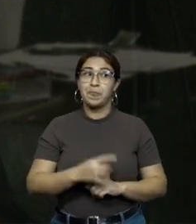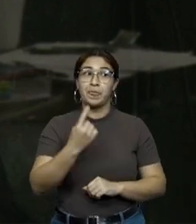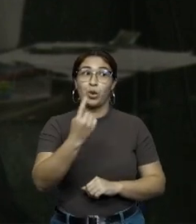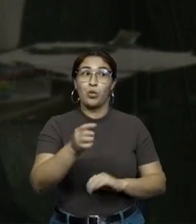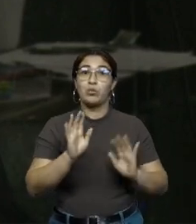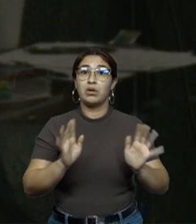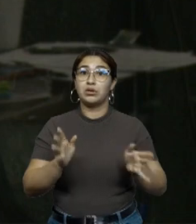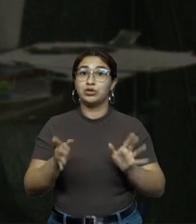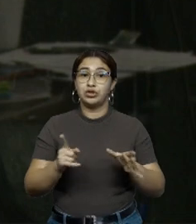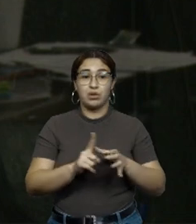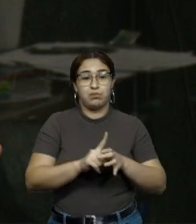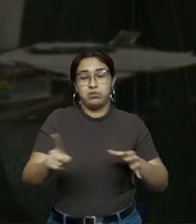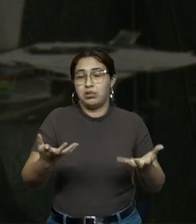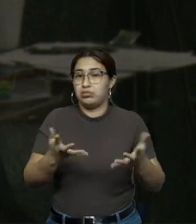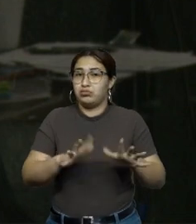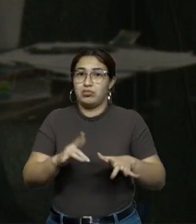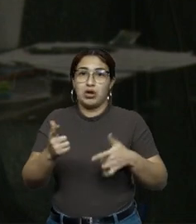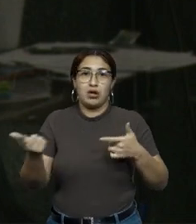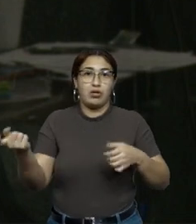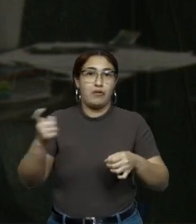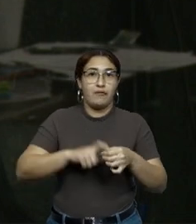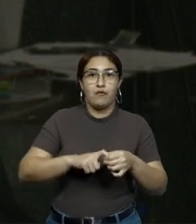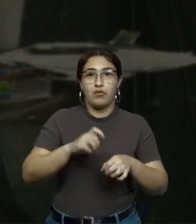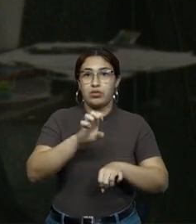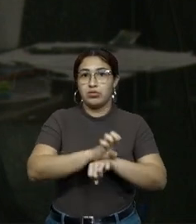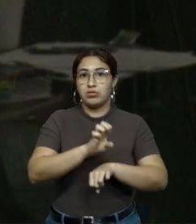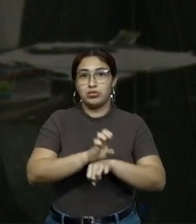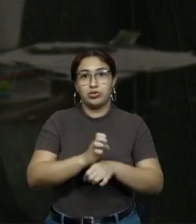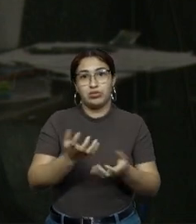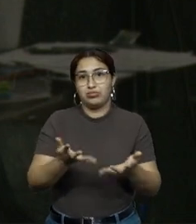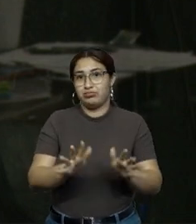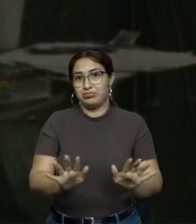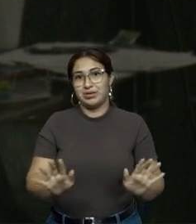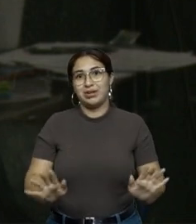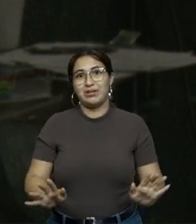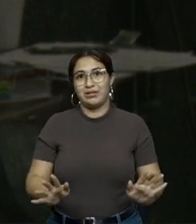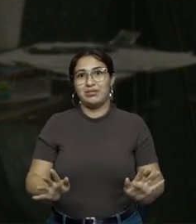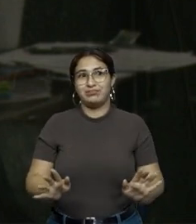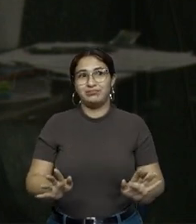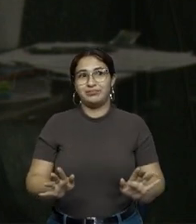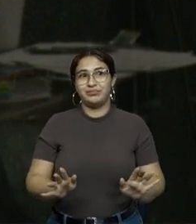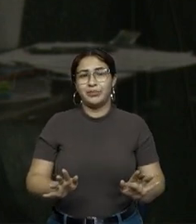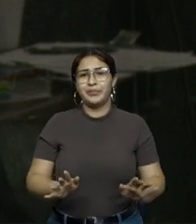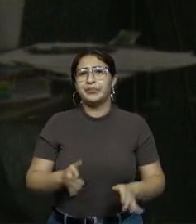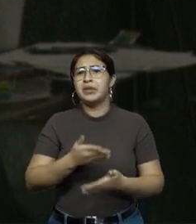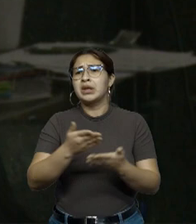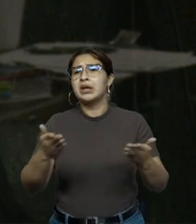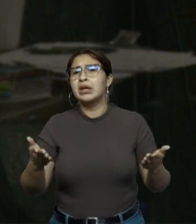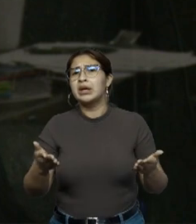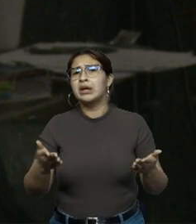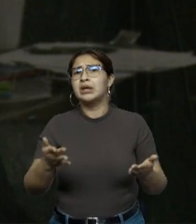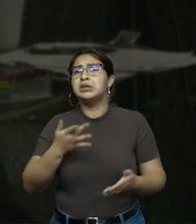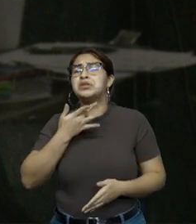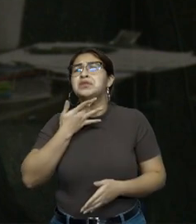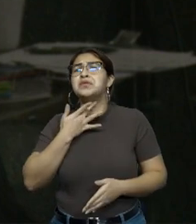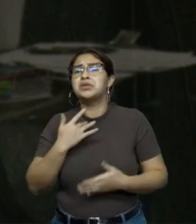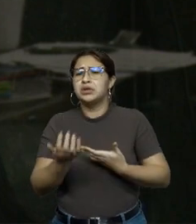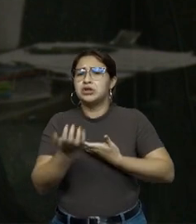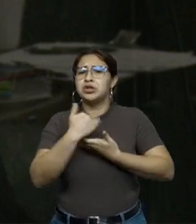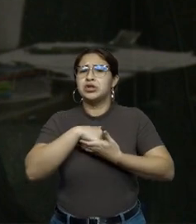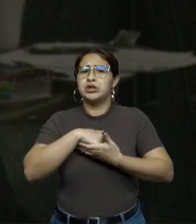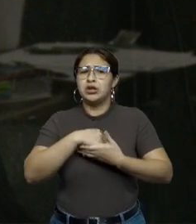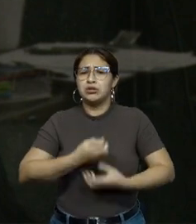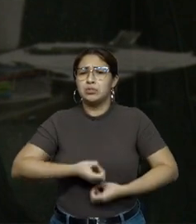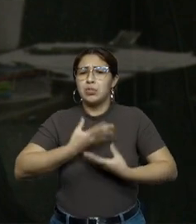e não volta mais e vai pegar a vaga lá em Florianópolis é o que Que motivo é isso qualquer motivação